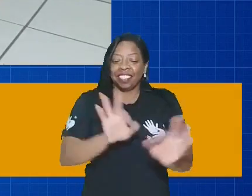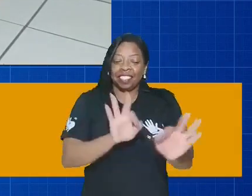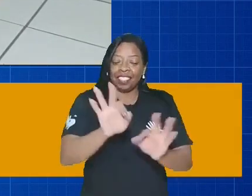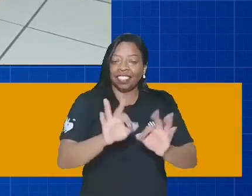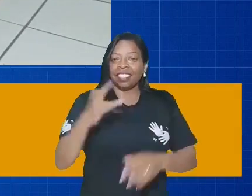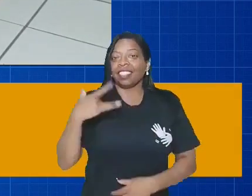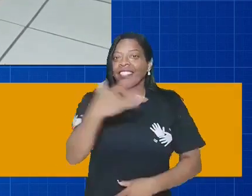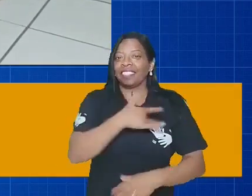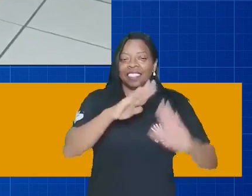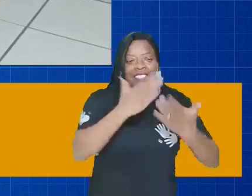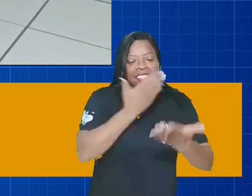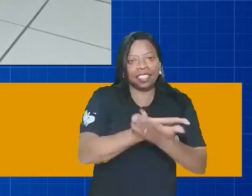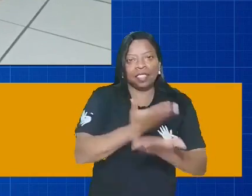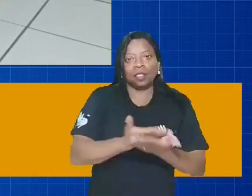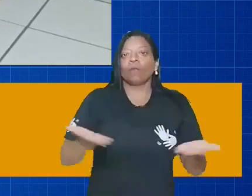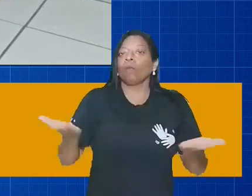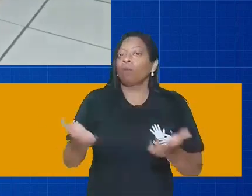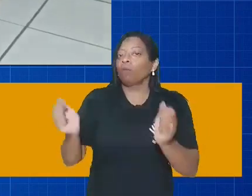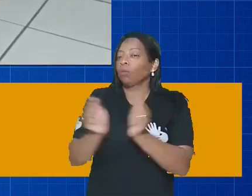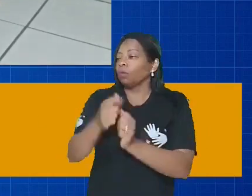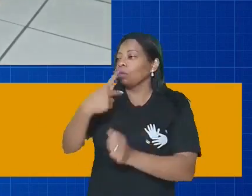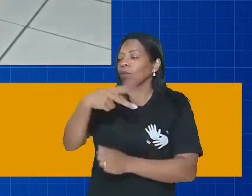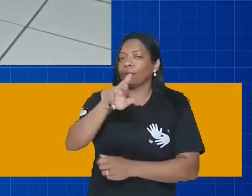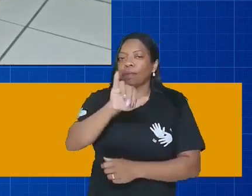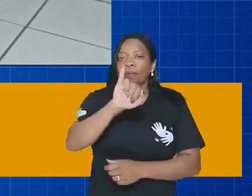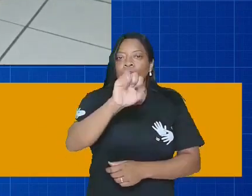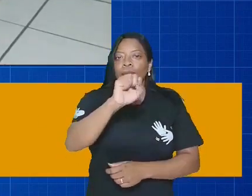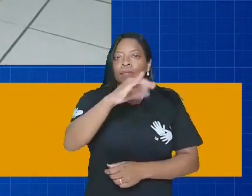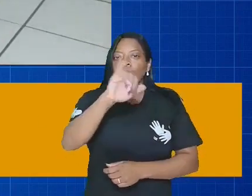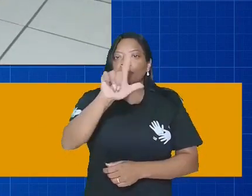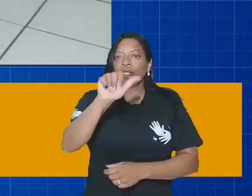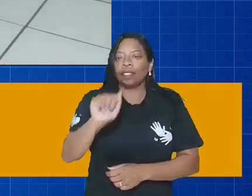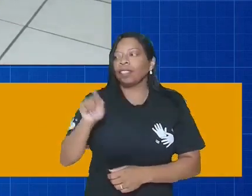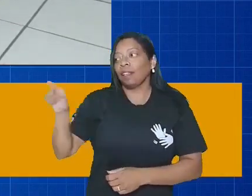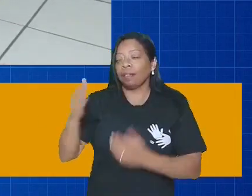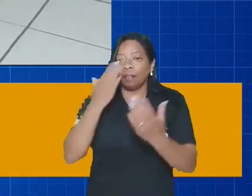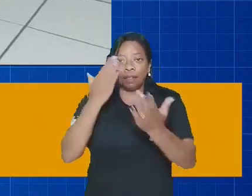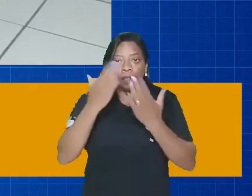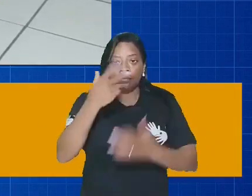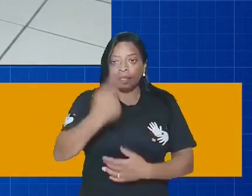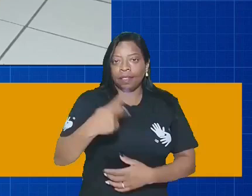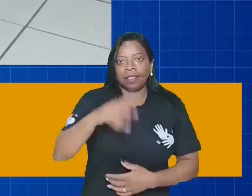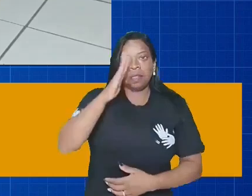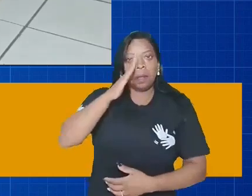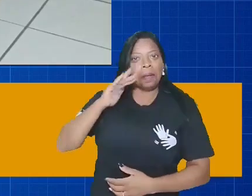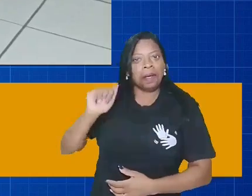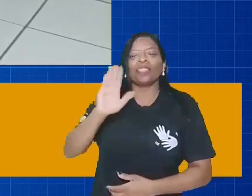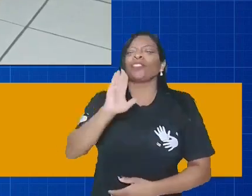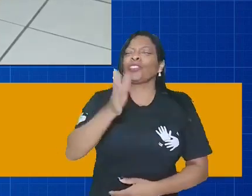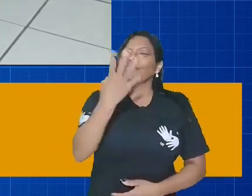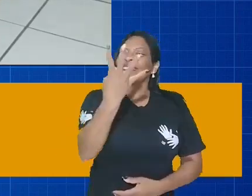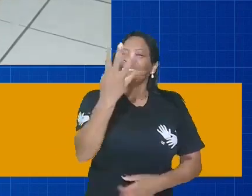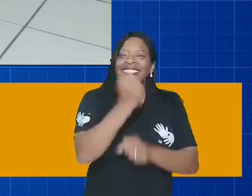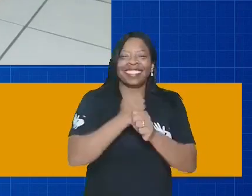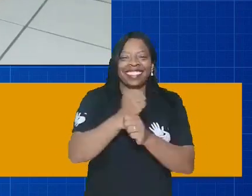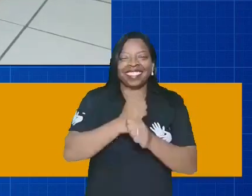Escola. Hoje nós estamos com a Priscila, né, Priscila, ela que é, então, psicóloga do município, está aqui há 4 anos com a